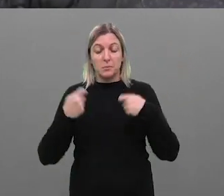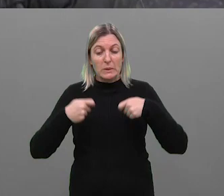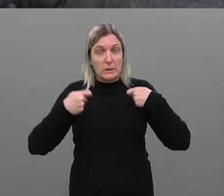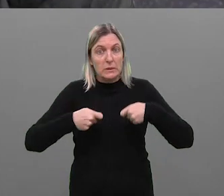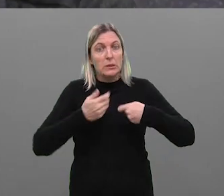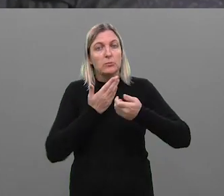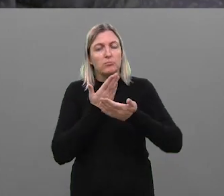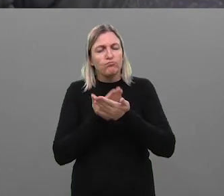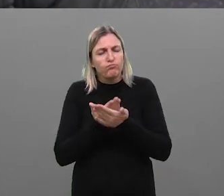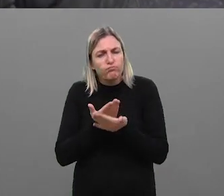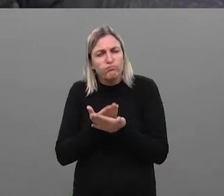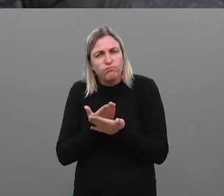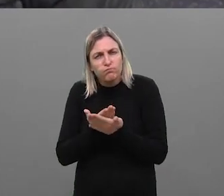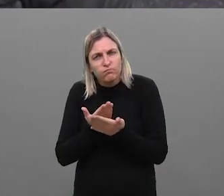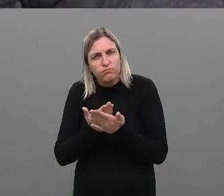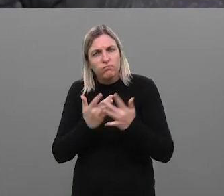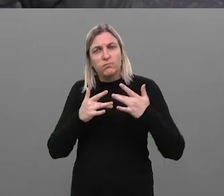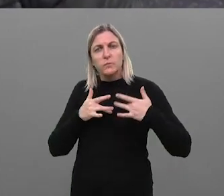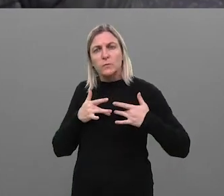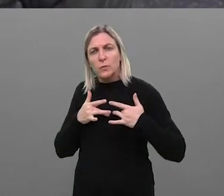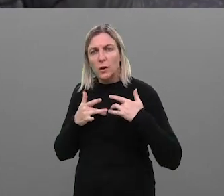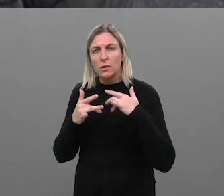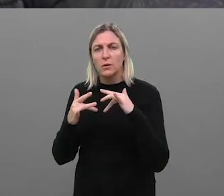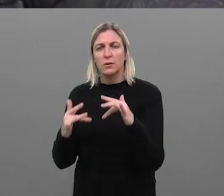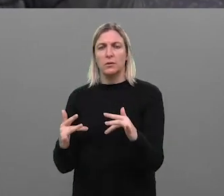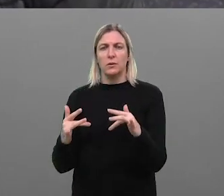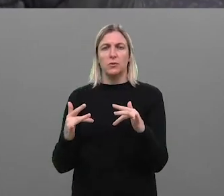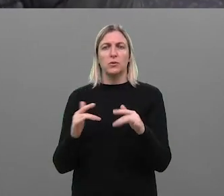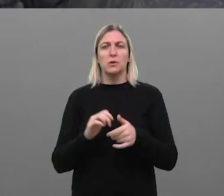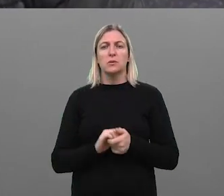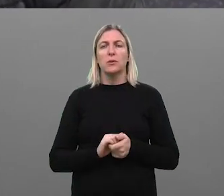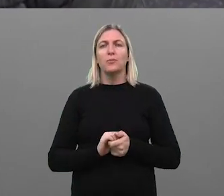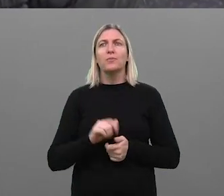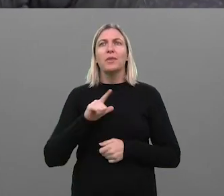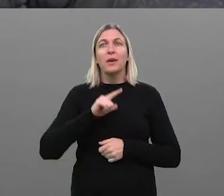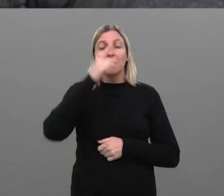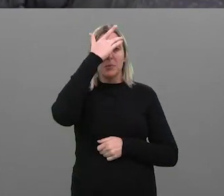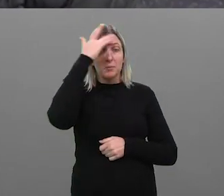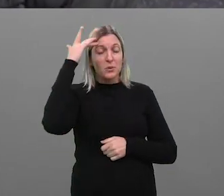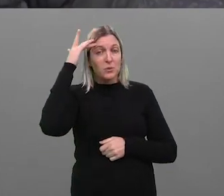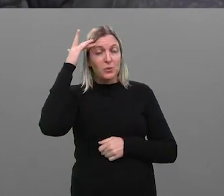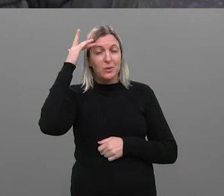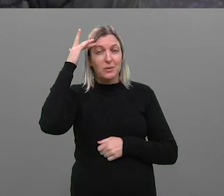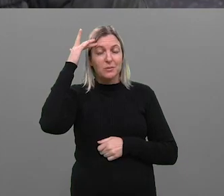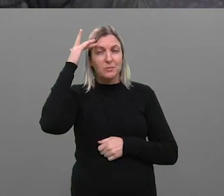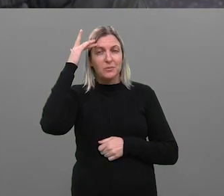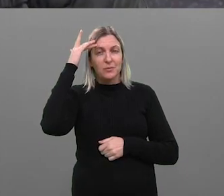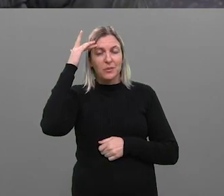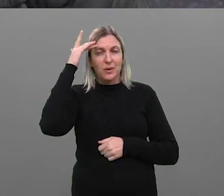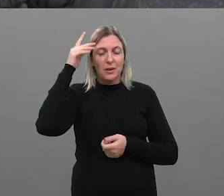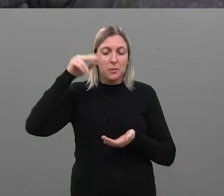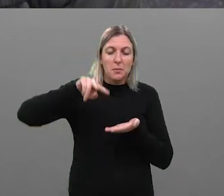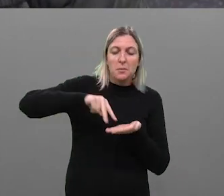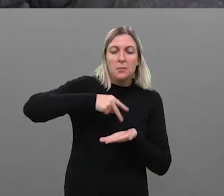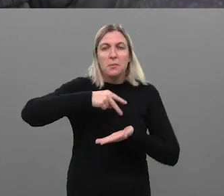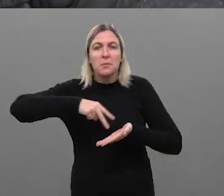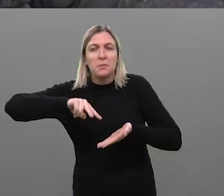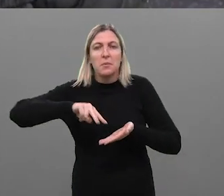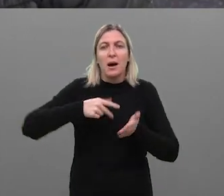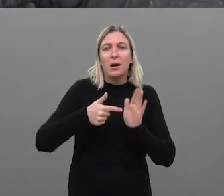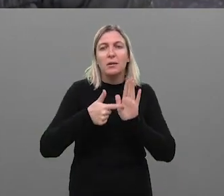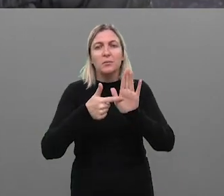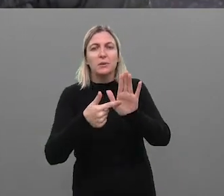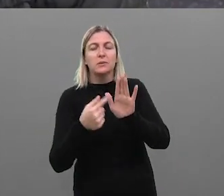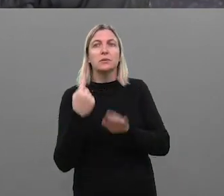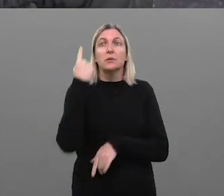né desenvolver essa habilidade Ah o pessoal toca baile certamente ficar 5 horas